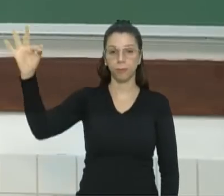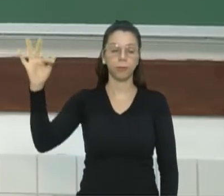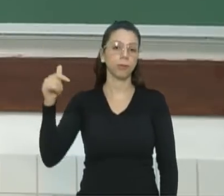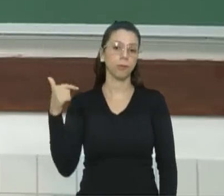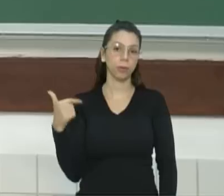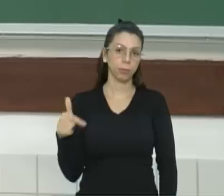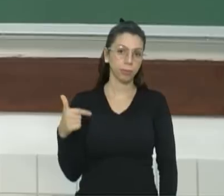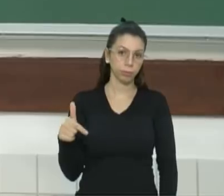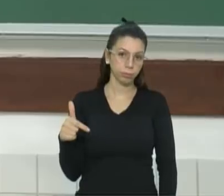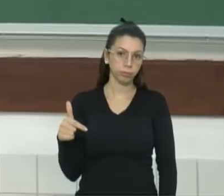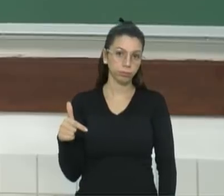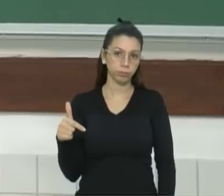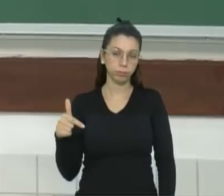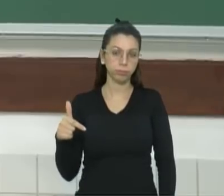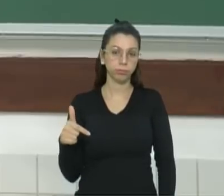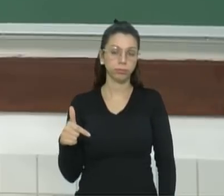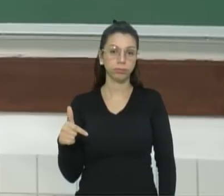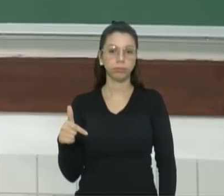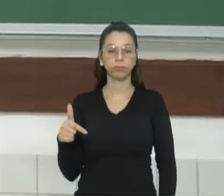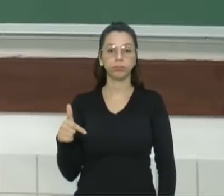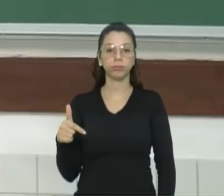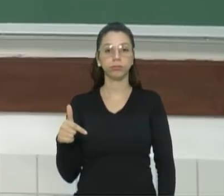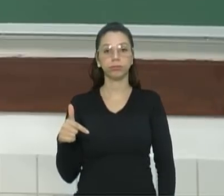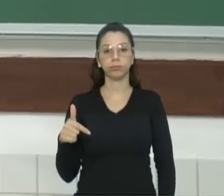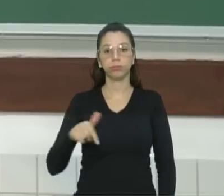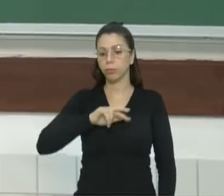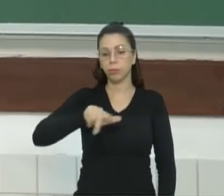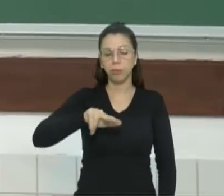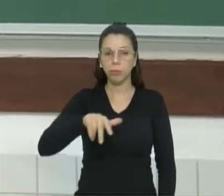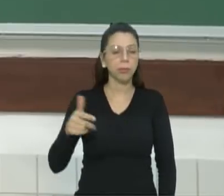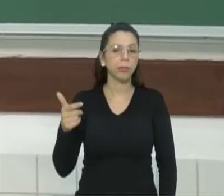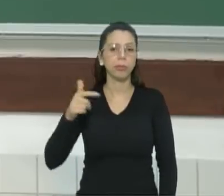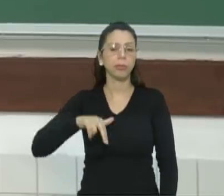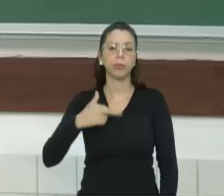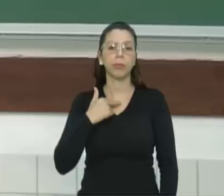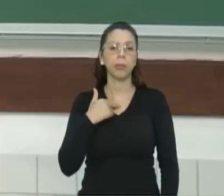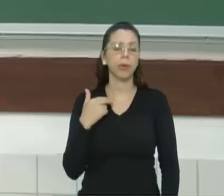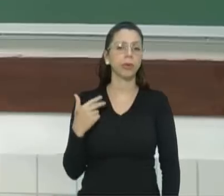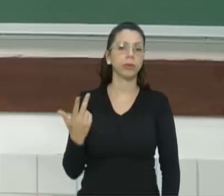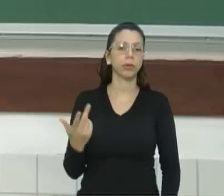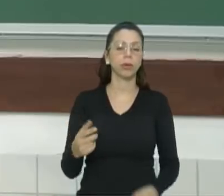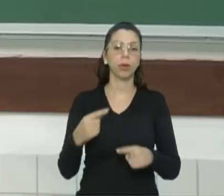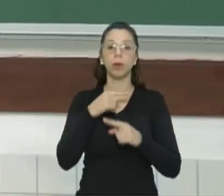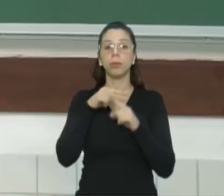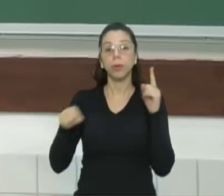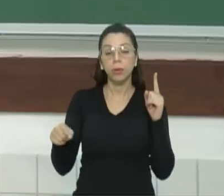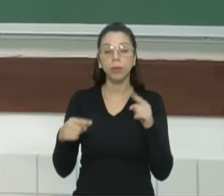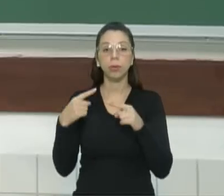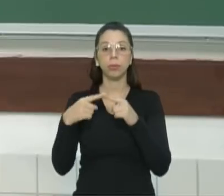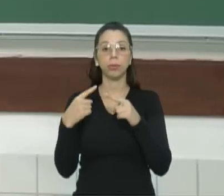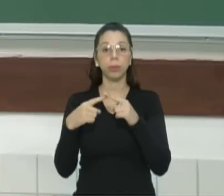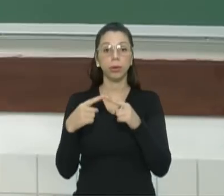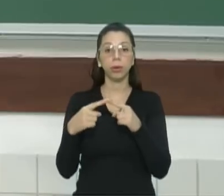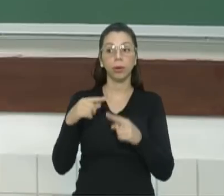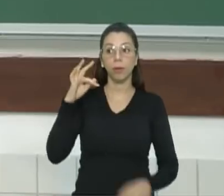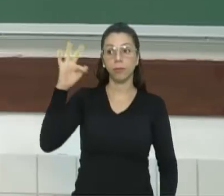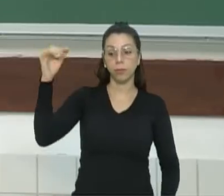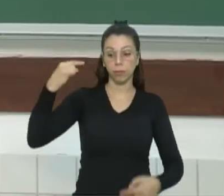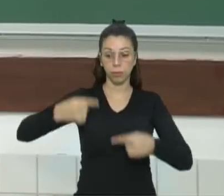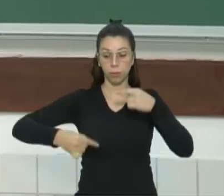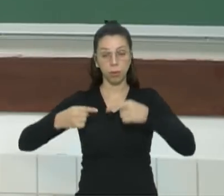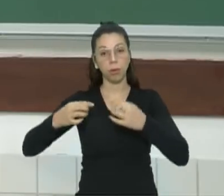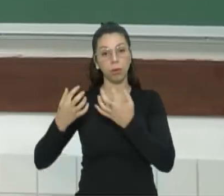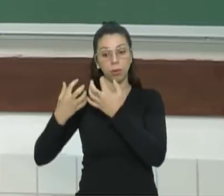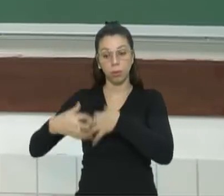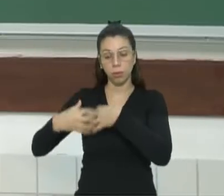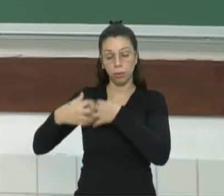governos autoritários, não é possível. Por quê? Porque a filosofia justamente leva à reflexão. Então, no governo